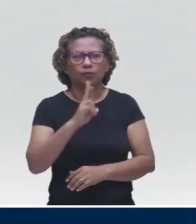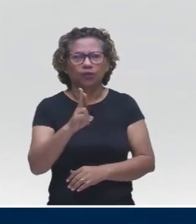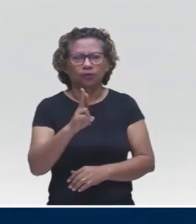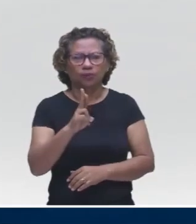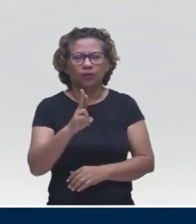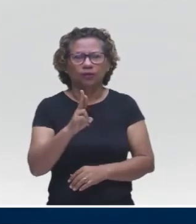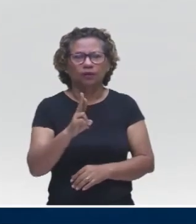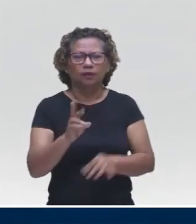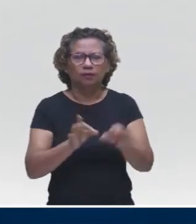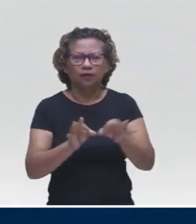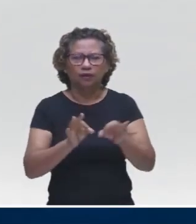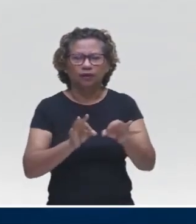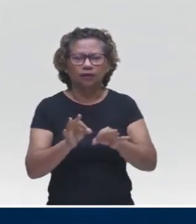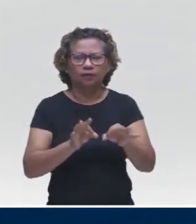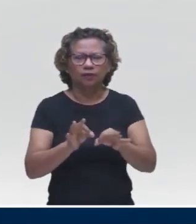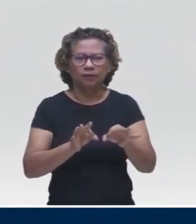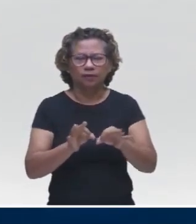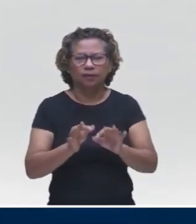menos 2.